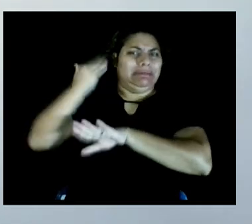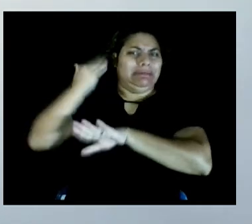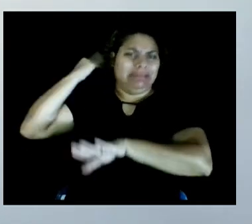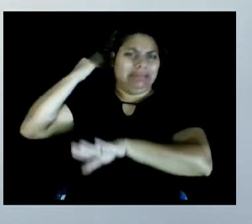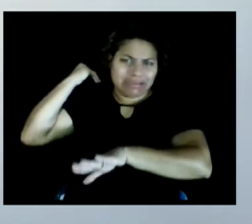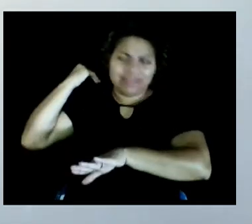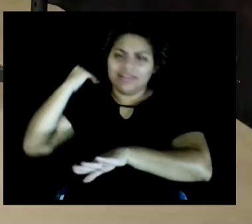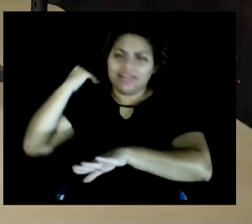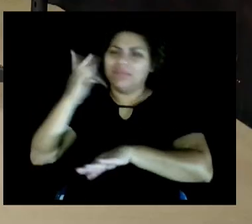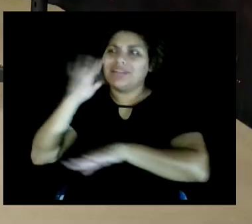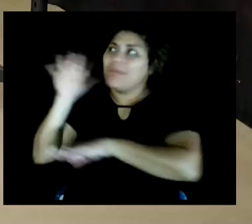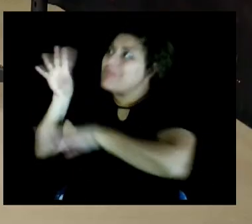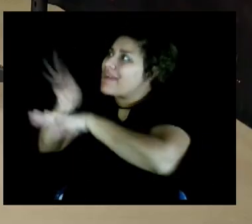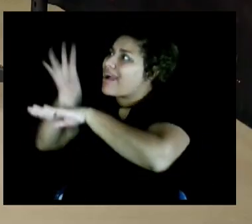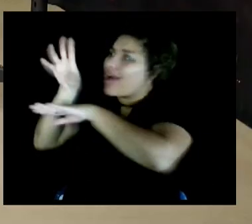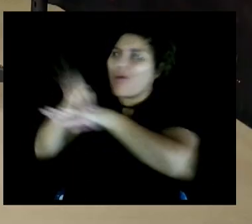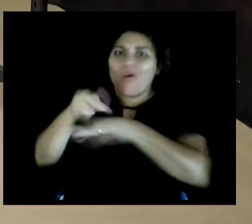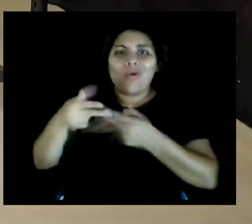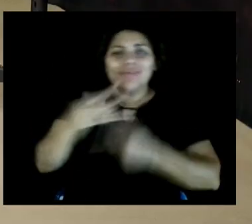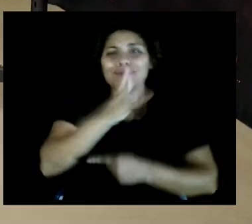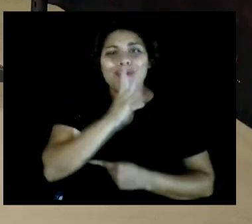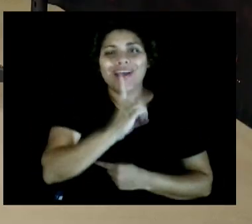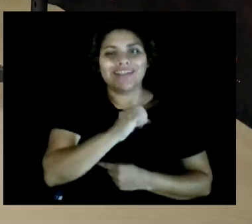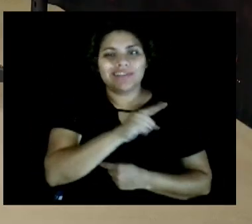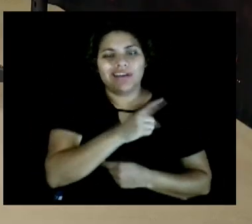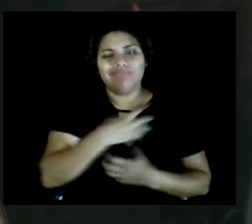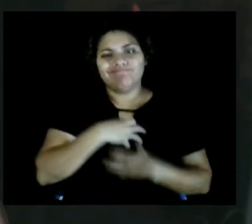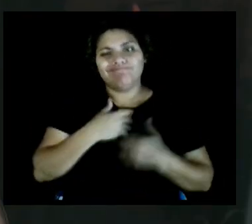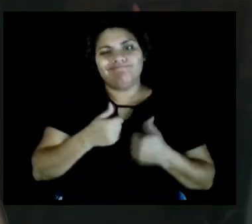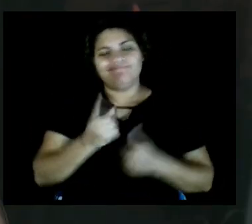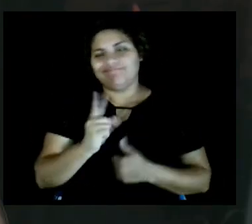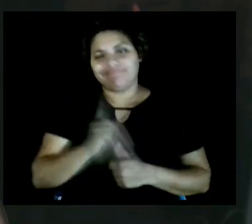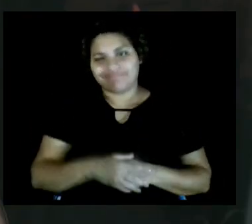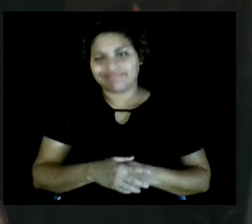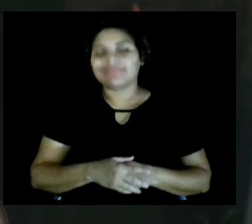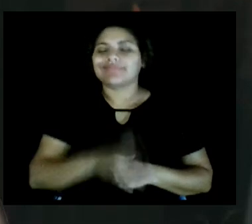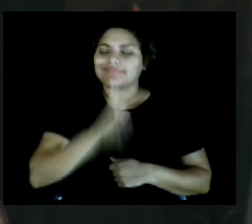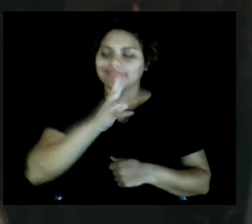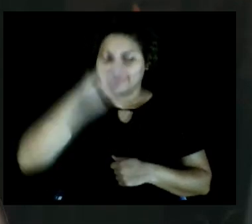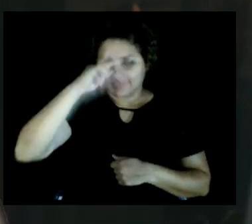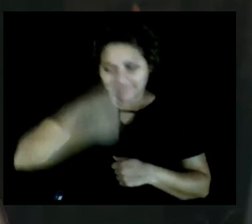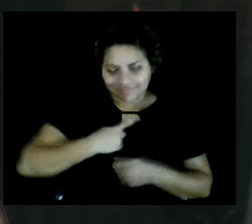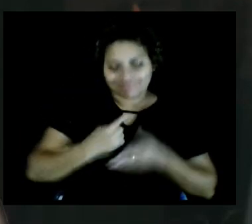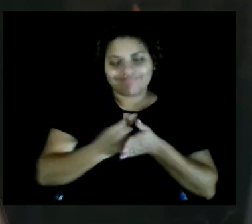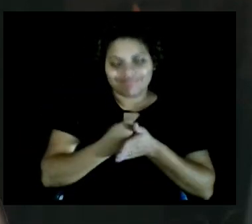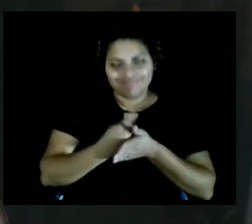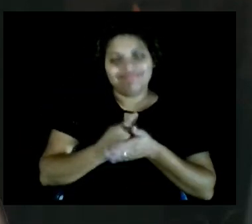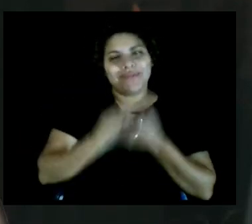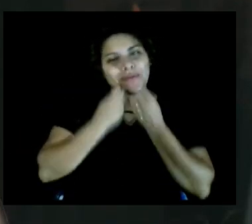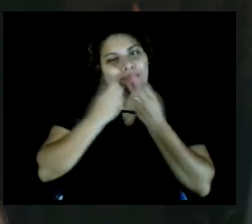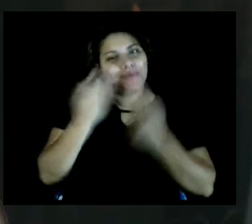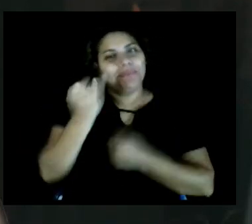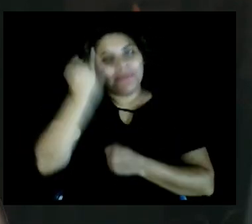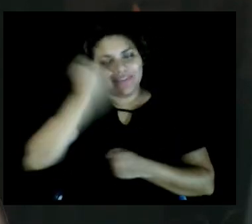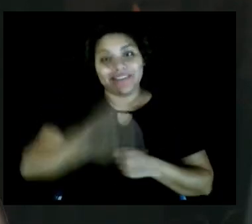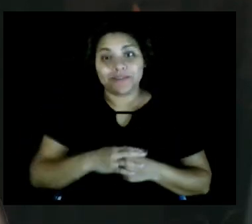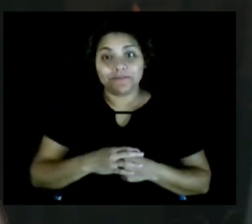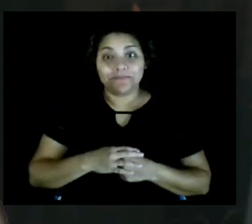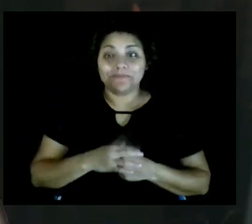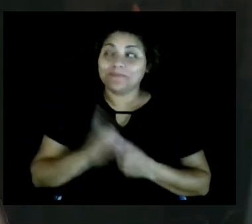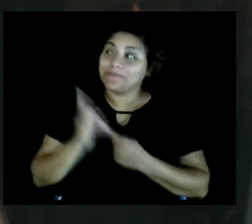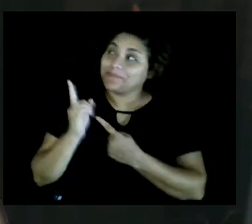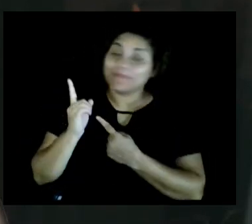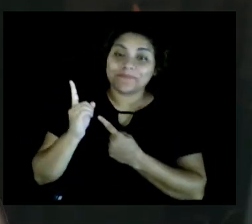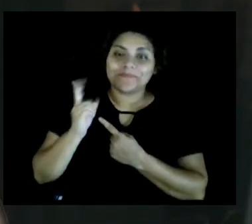fundamental. Autoconhecimento, né? Autoconhecimento é tudo. Olha, a Alexandra Dias, né, esteve nas ruas